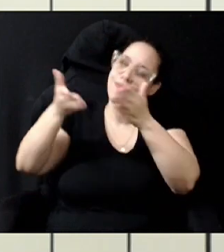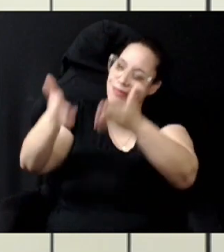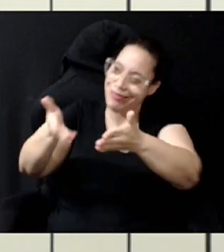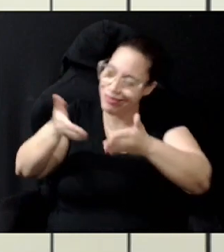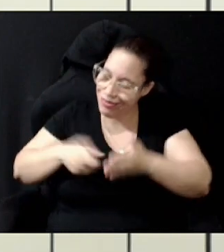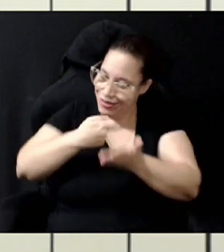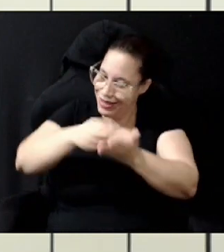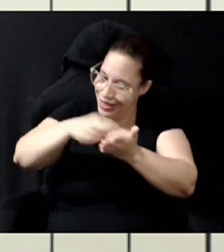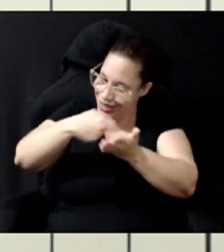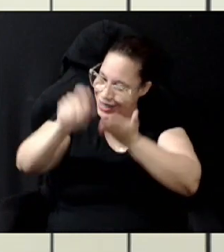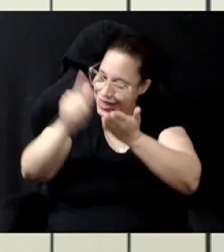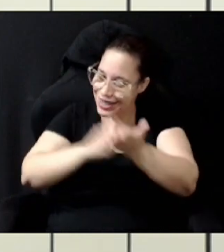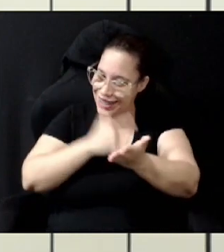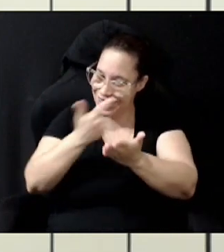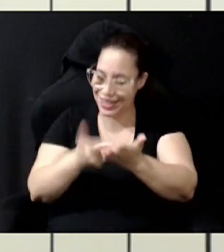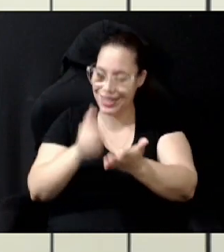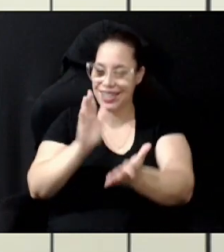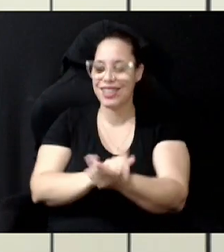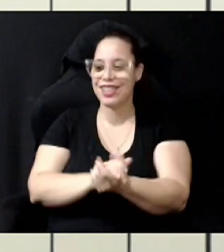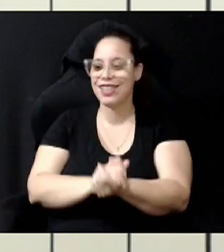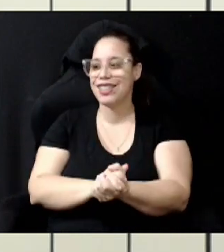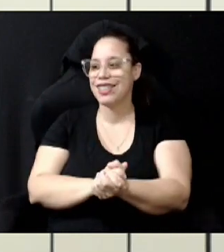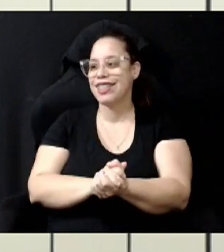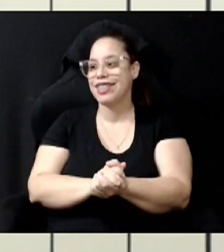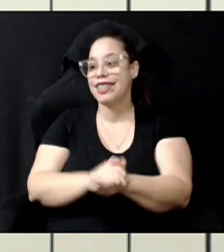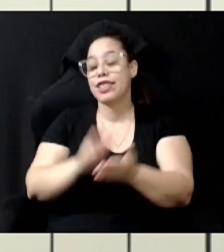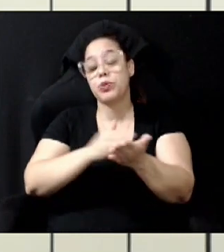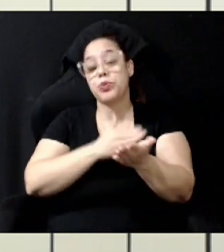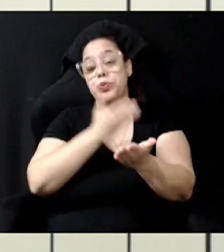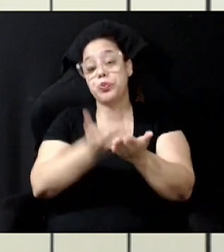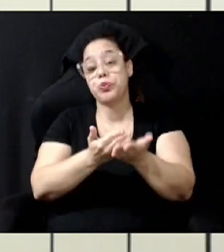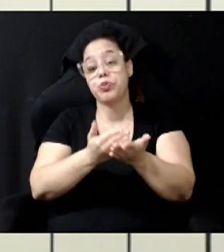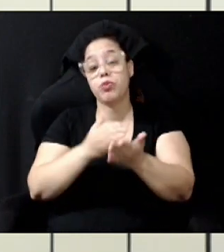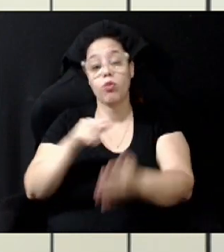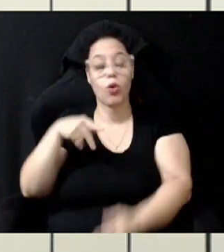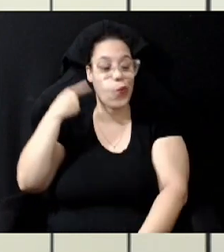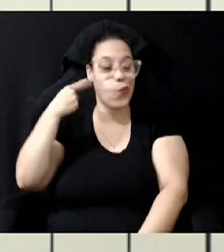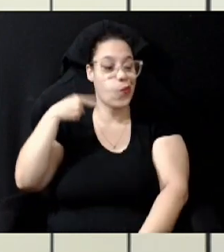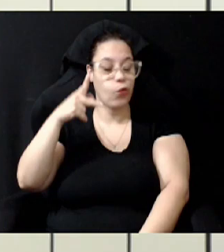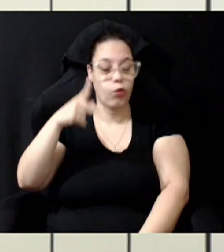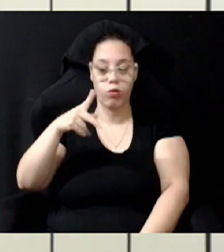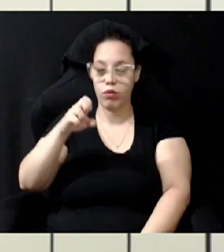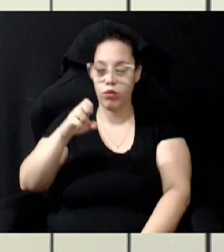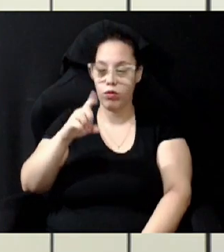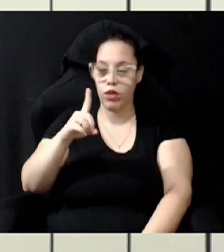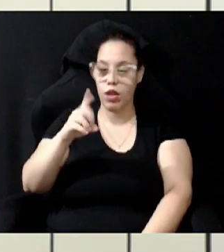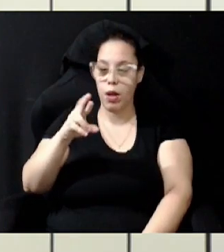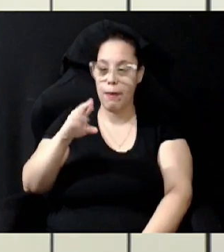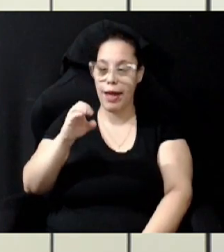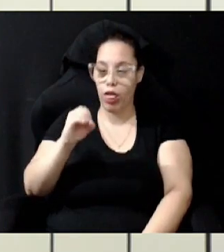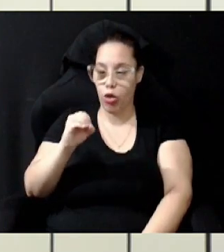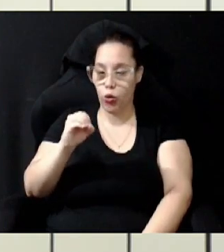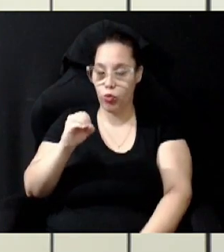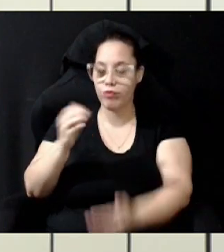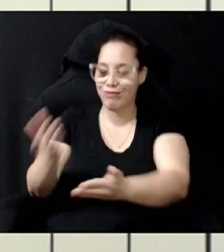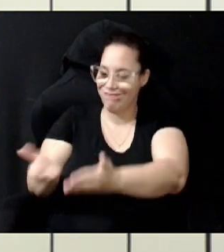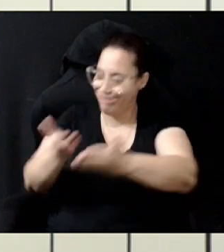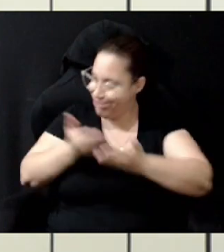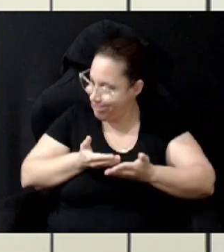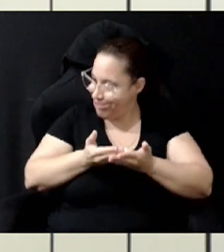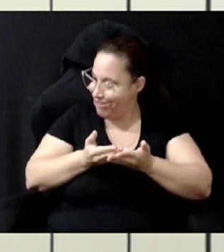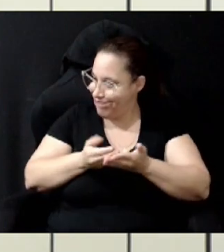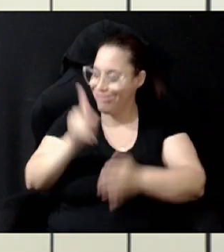livro para o nosso programa. O advogado Pedro Maciel Neto, nosso convidado,